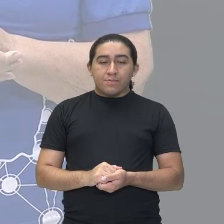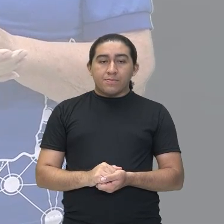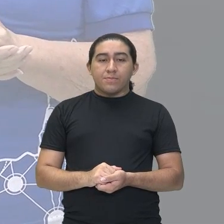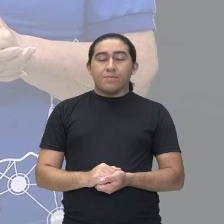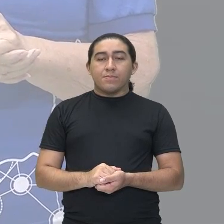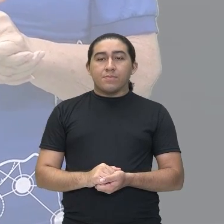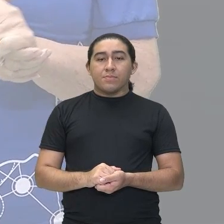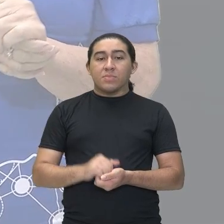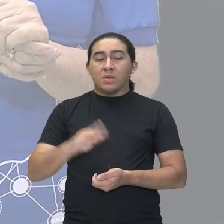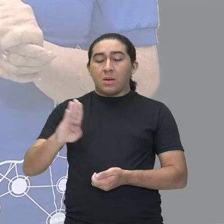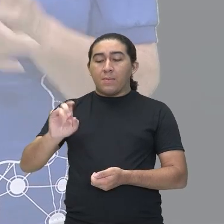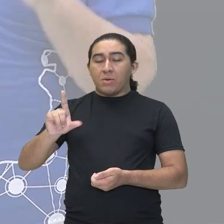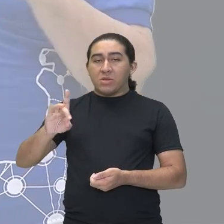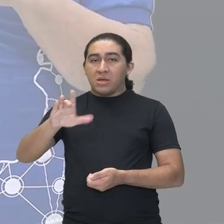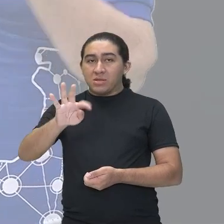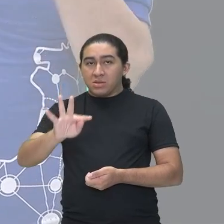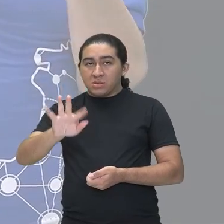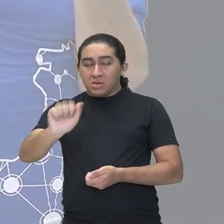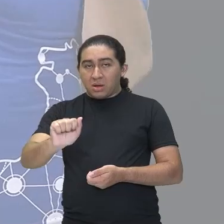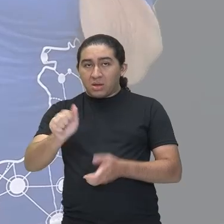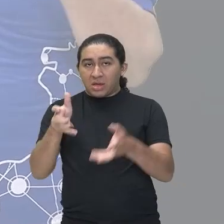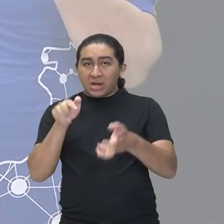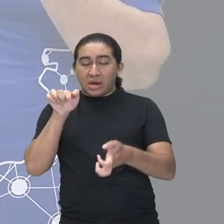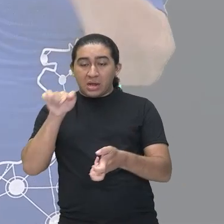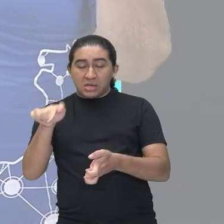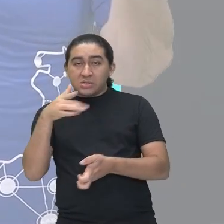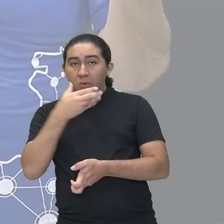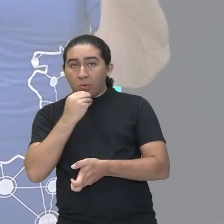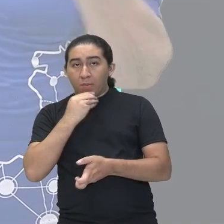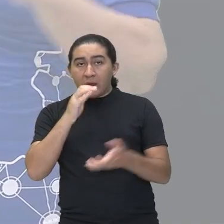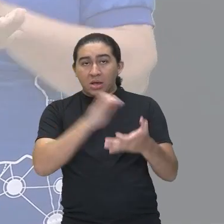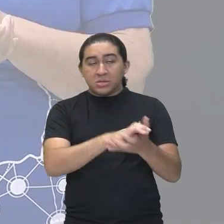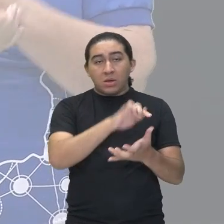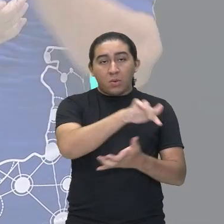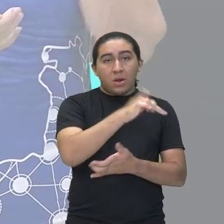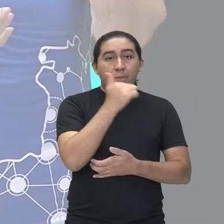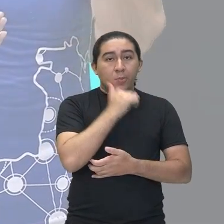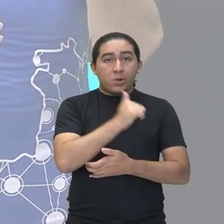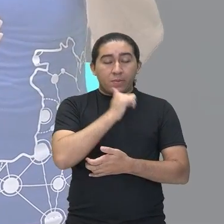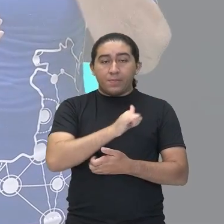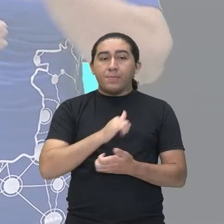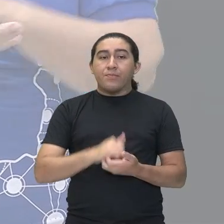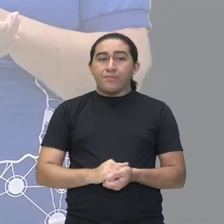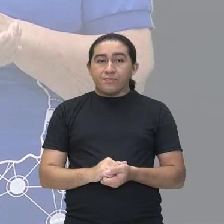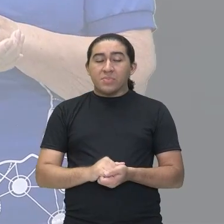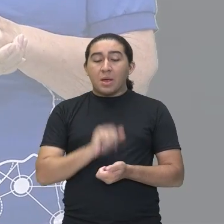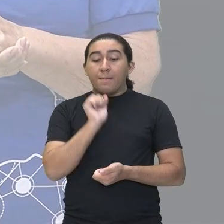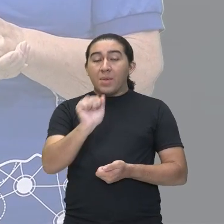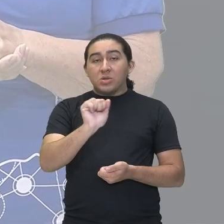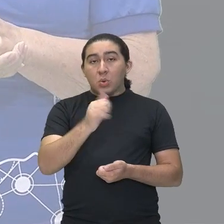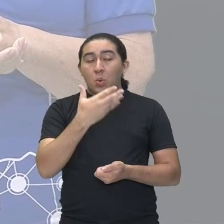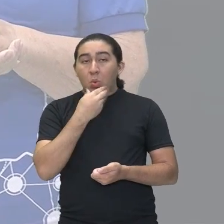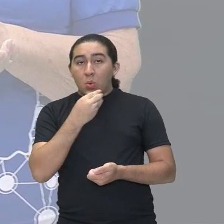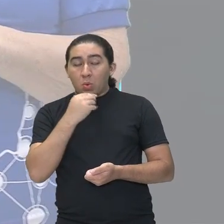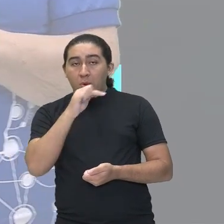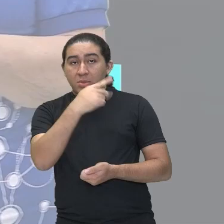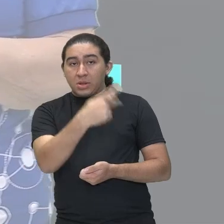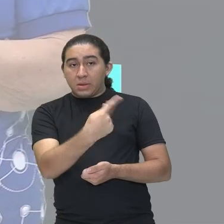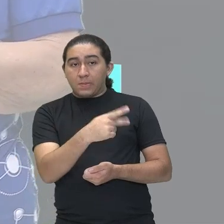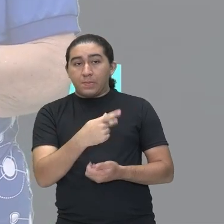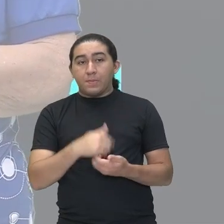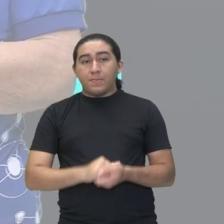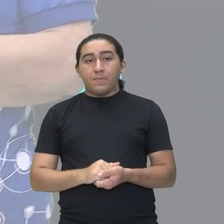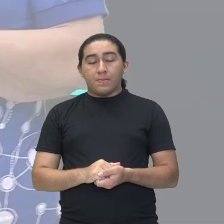Baldeta, casar-se com Lindóia. A intenção dele é que o filho dele casasse com Lindóia. Então, matou o marido da Lindóia, né? Esposa